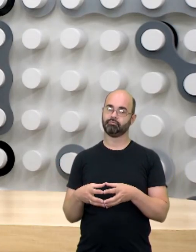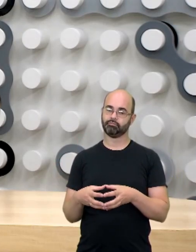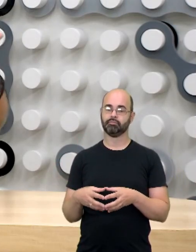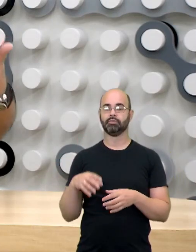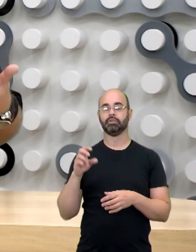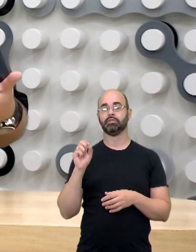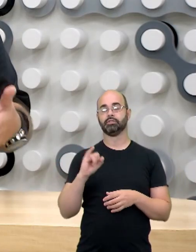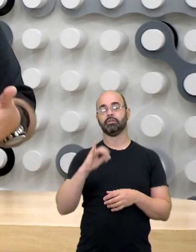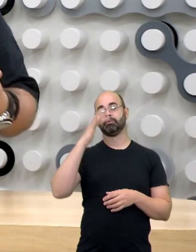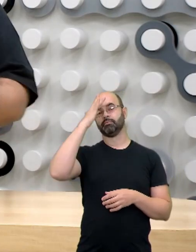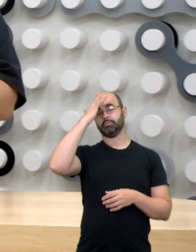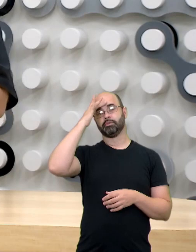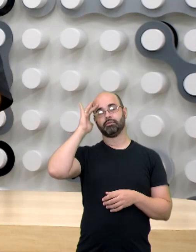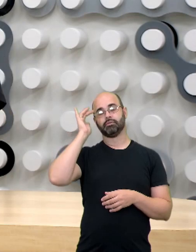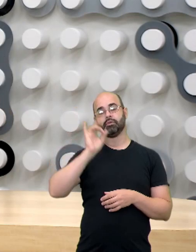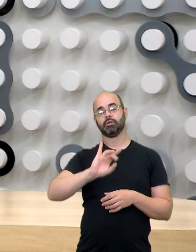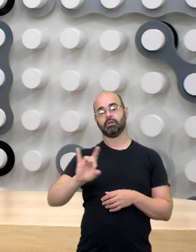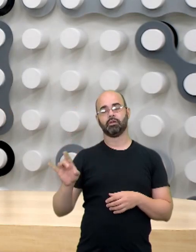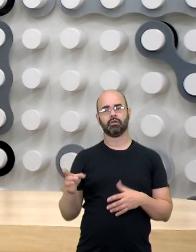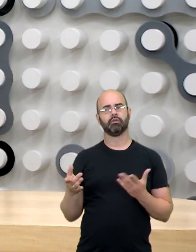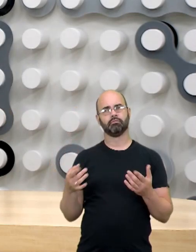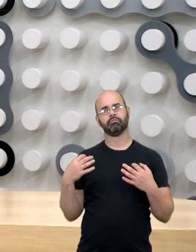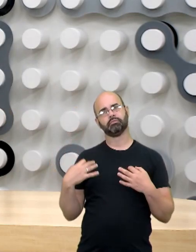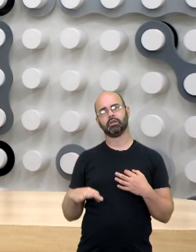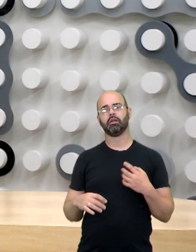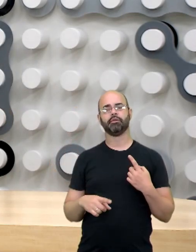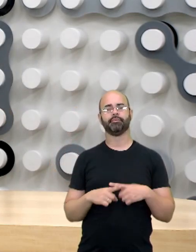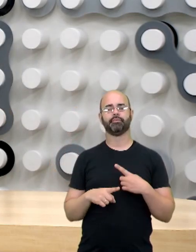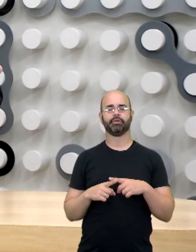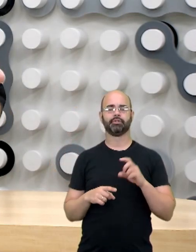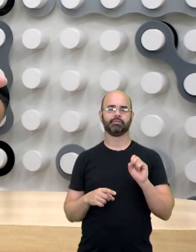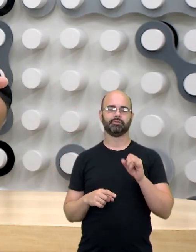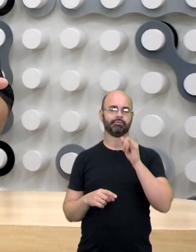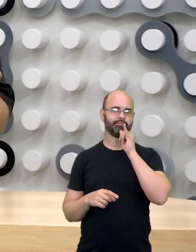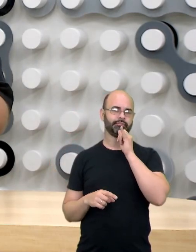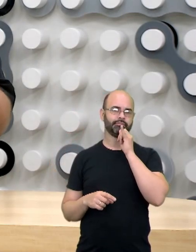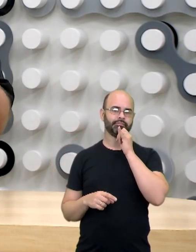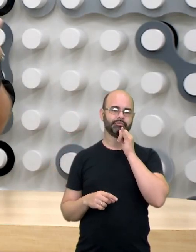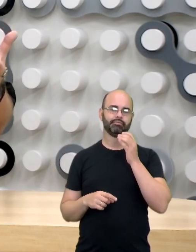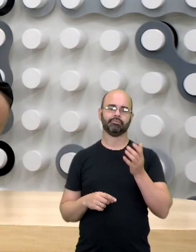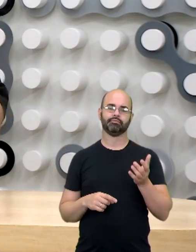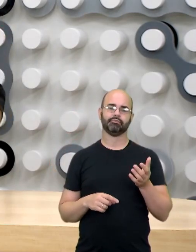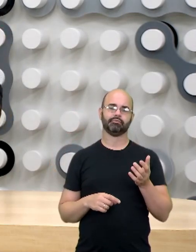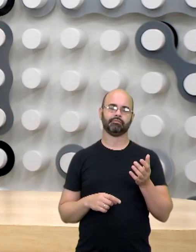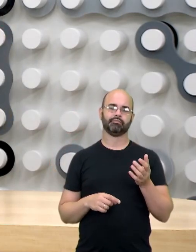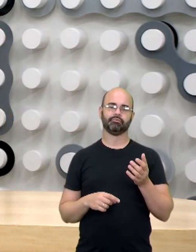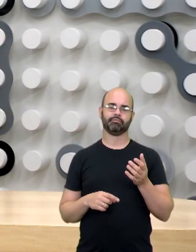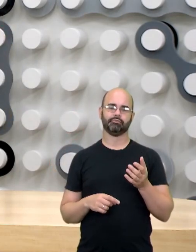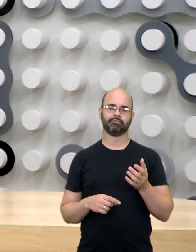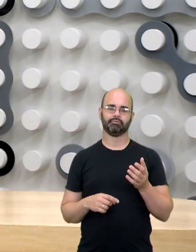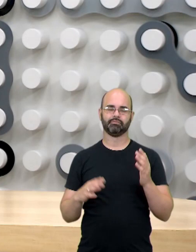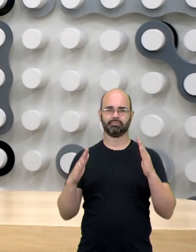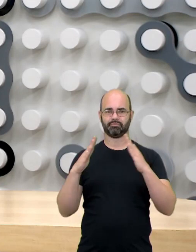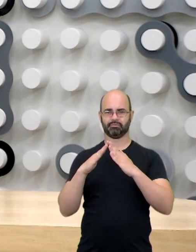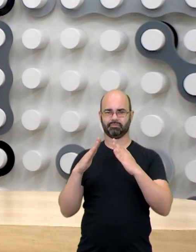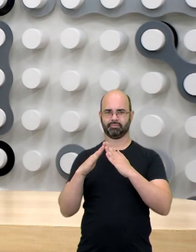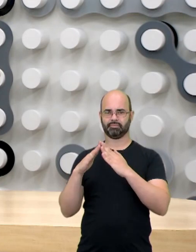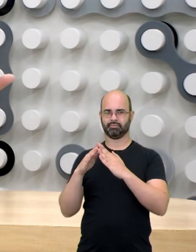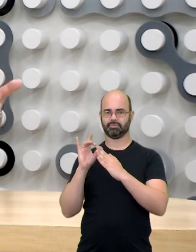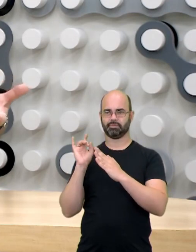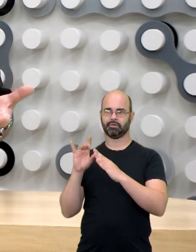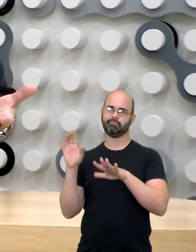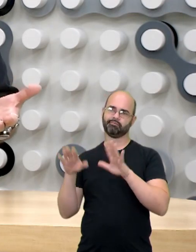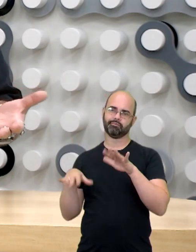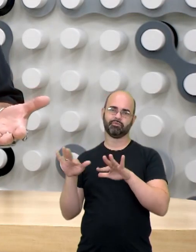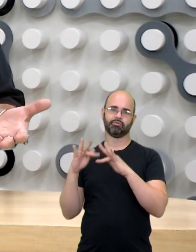fala per capita, que é até mais justo, né? Porque quando você fala, né, a média mensal domiciliar, tem famílias